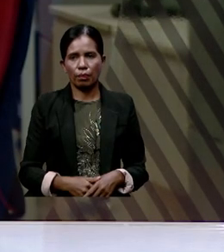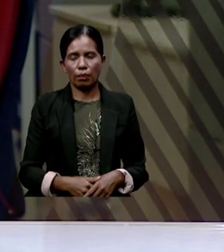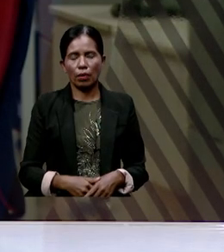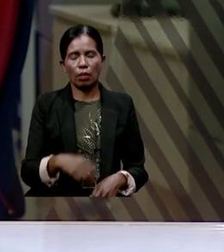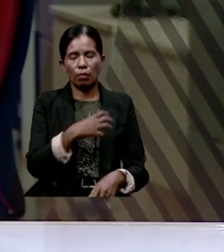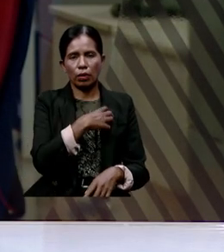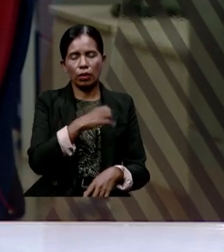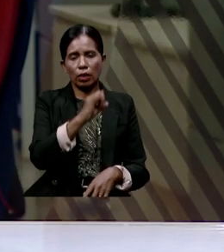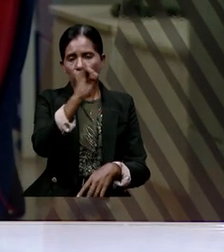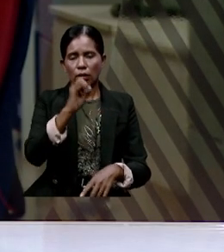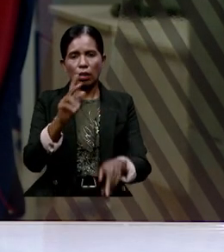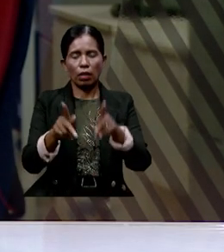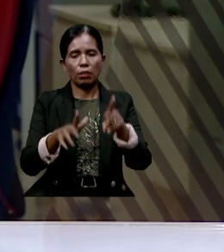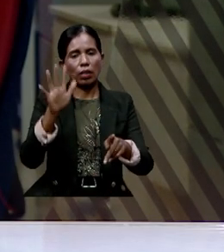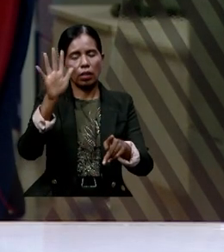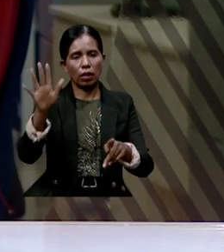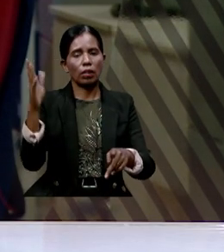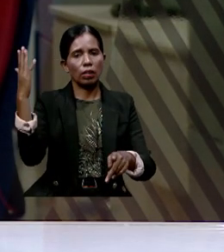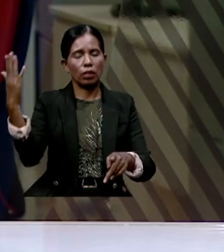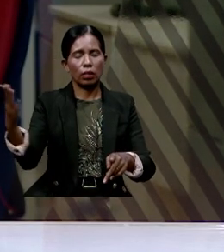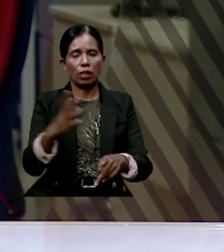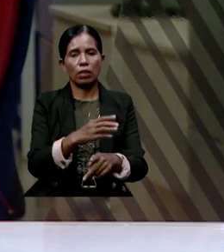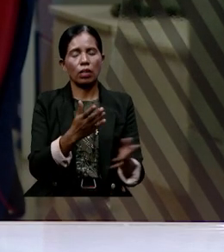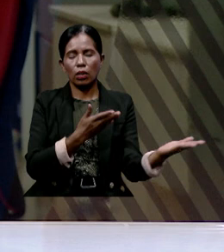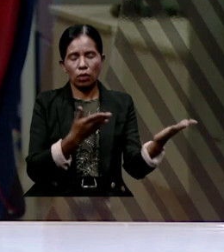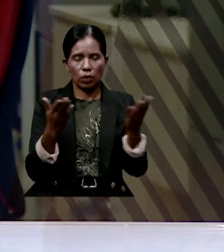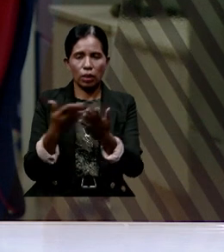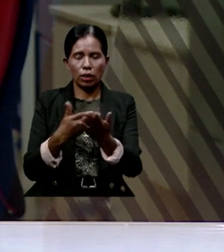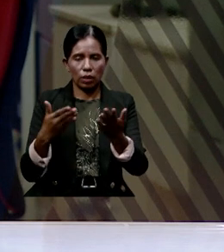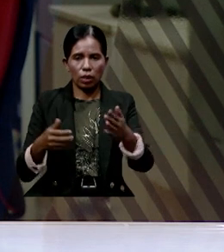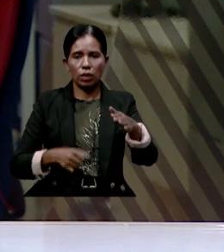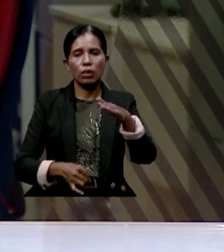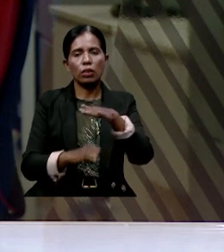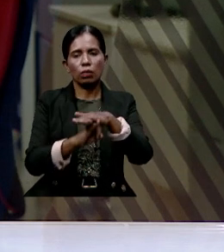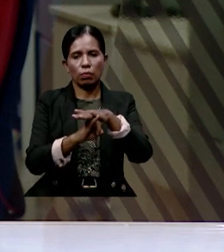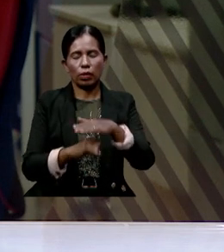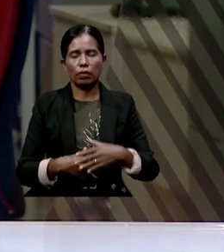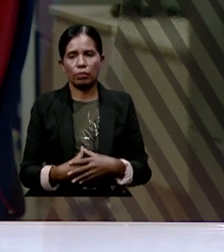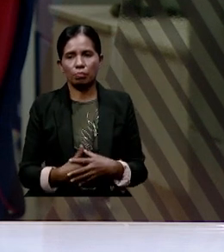Penetel identifica si da una in Lima e ahudilara in Atama Sassan illegal.